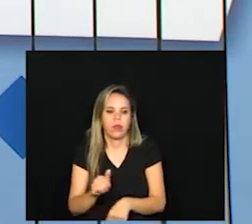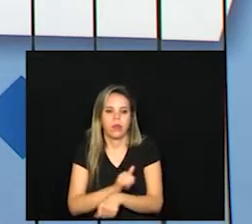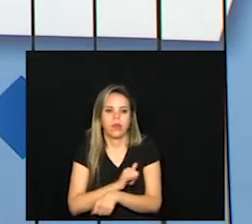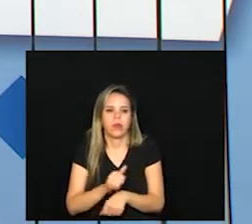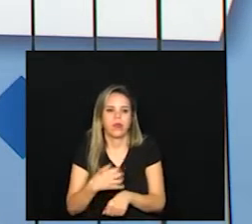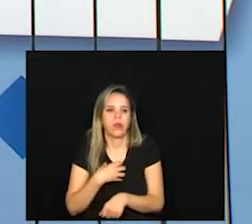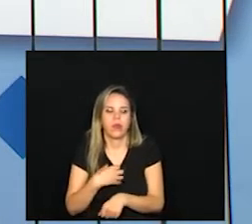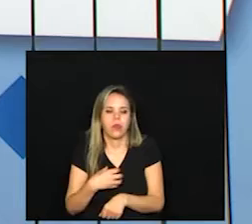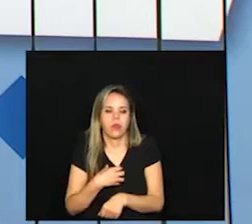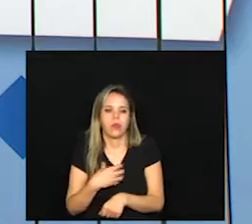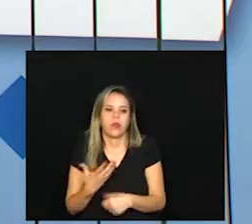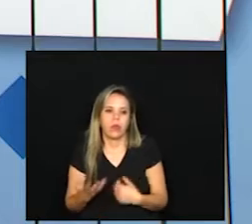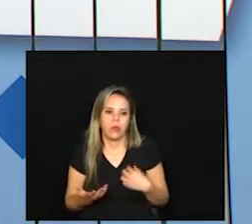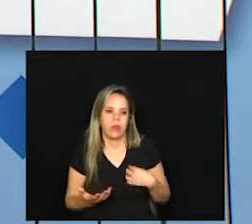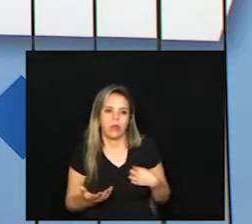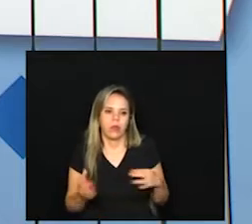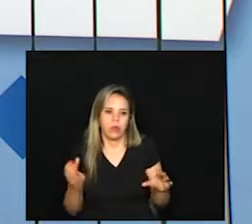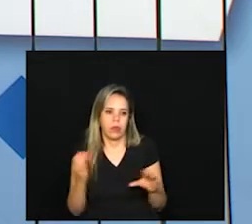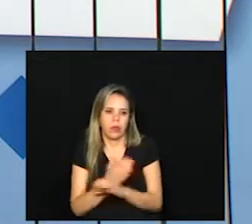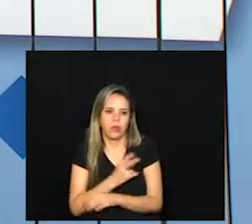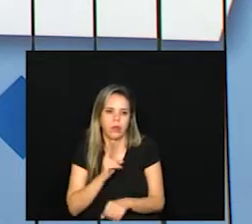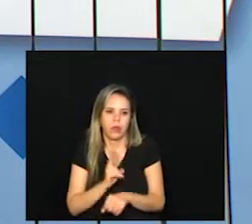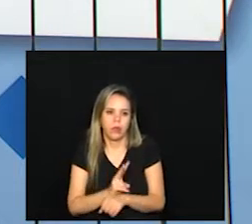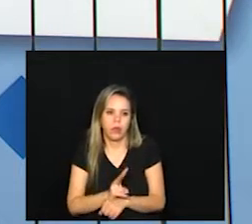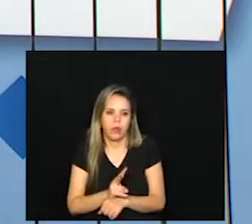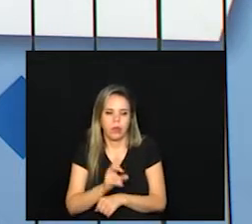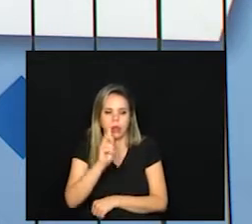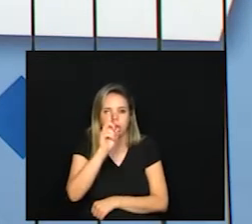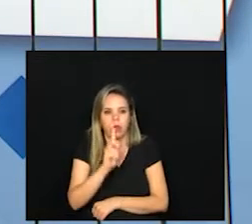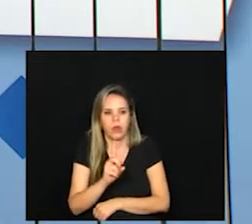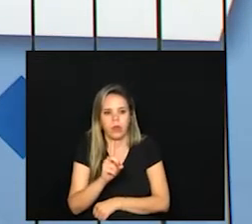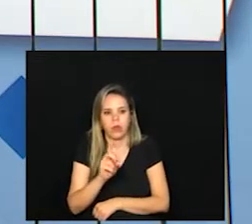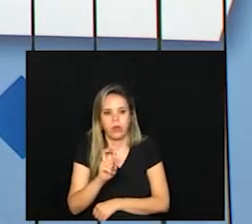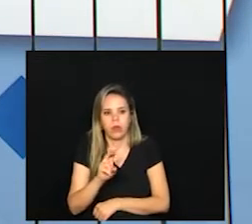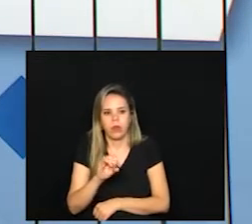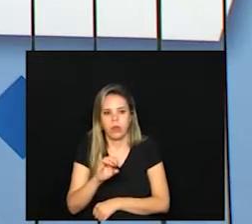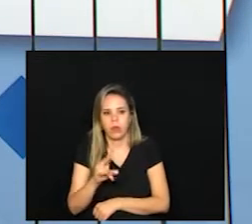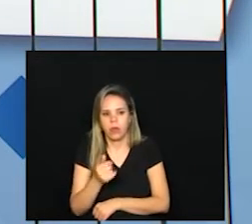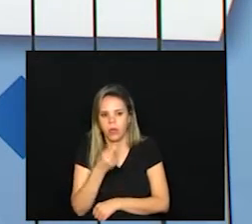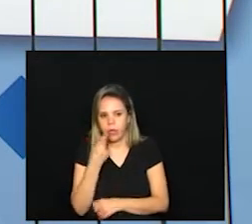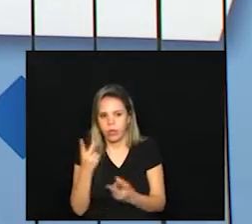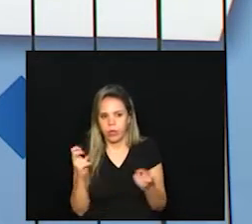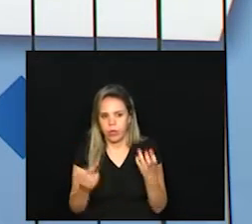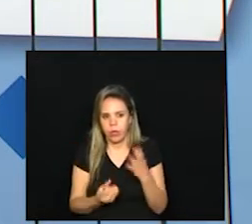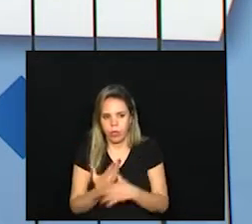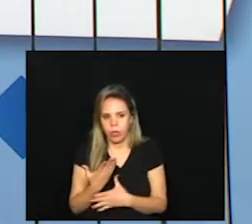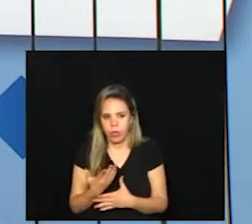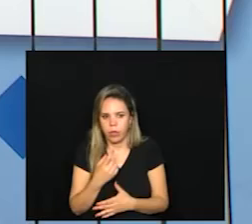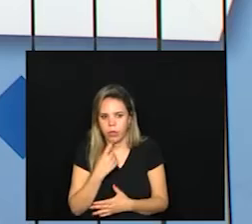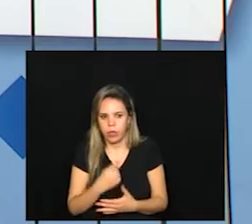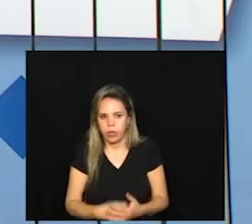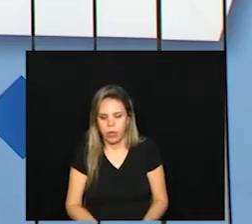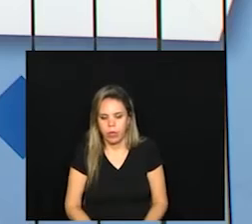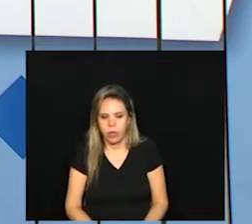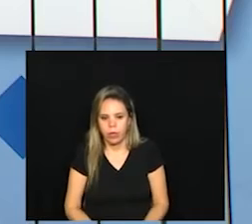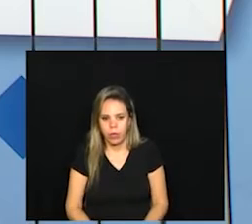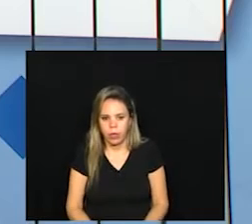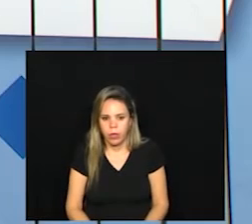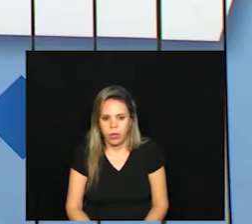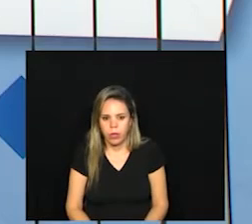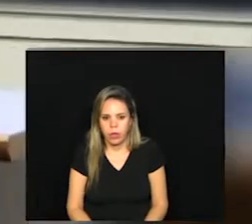vacinal fica completo. E sobre isso, a diretora do Devisa também falou o que está acontecendo em Campinas.